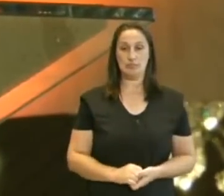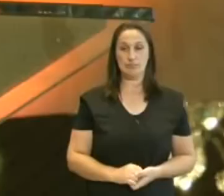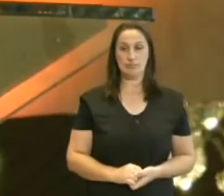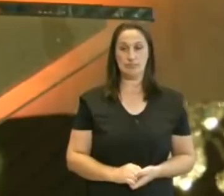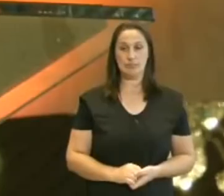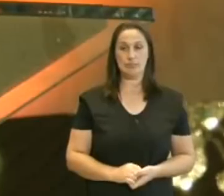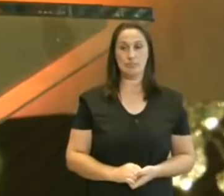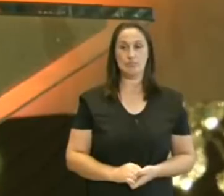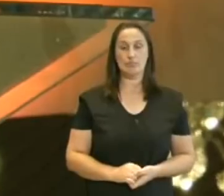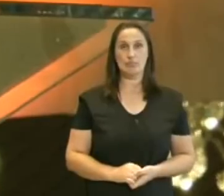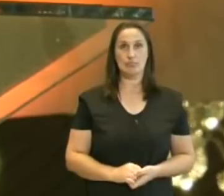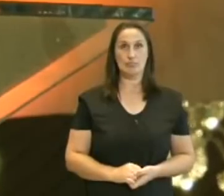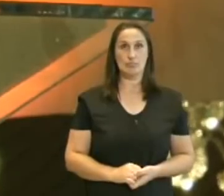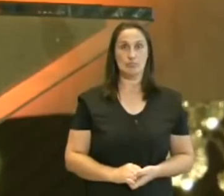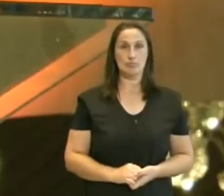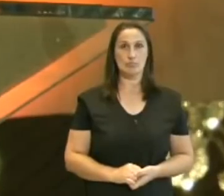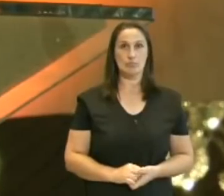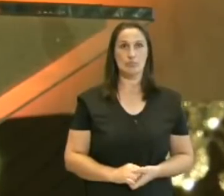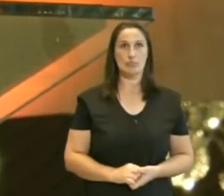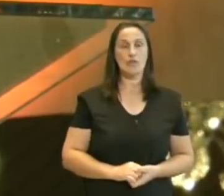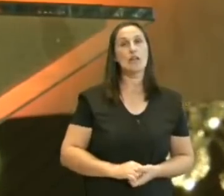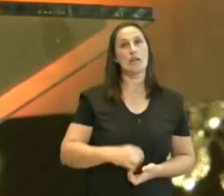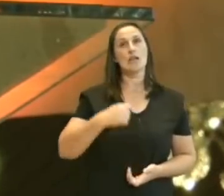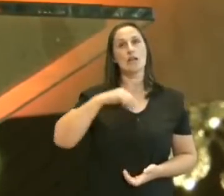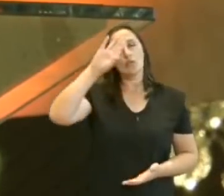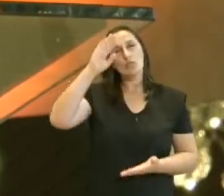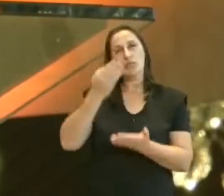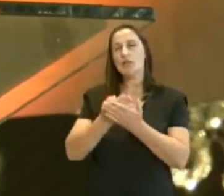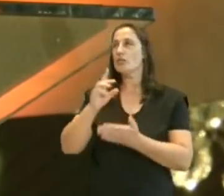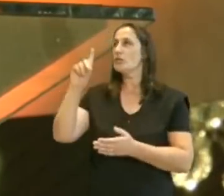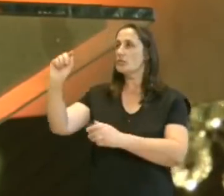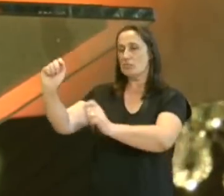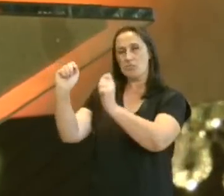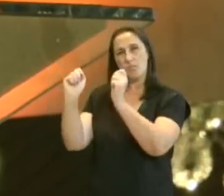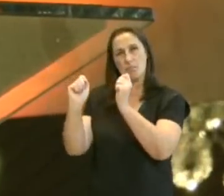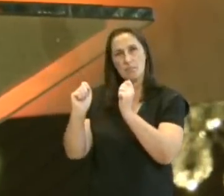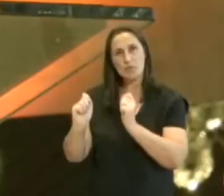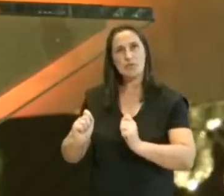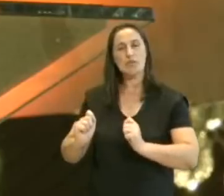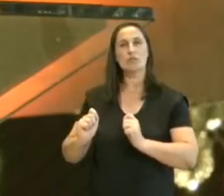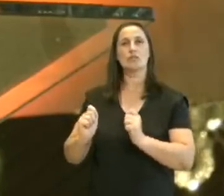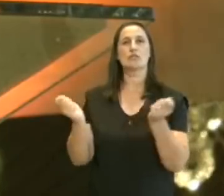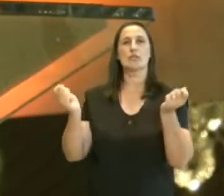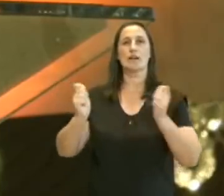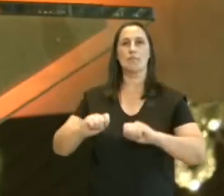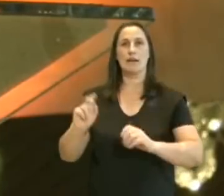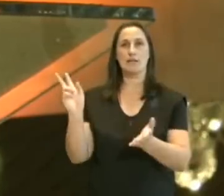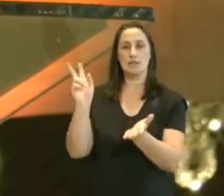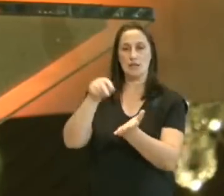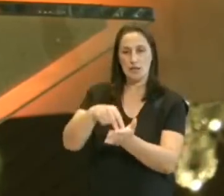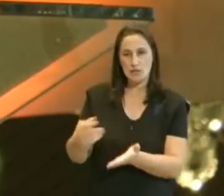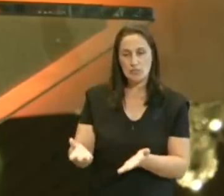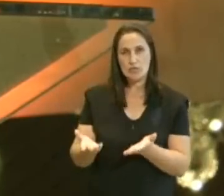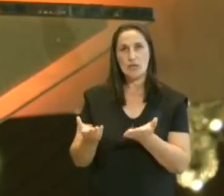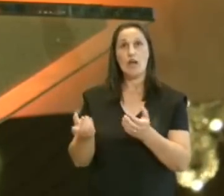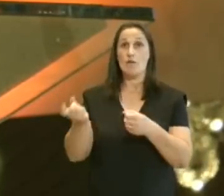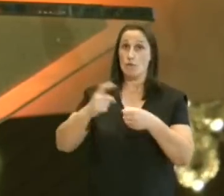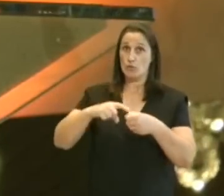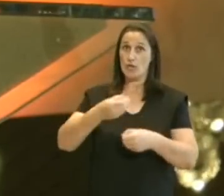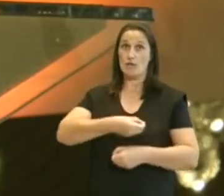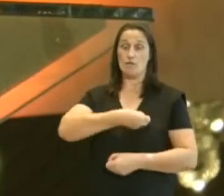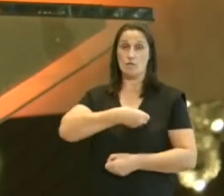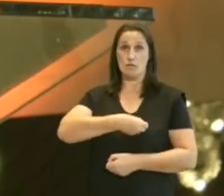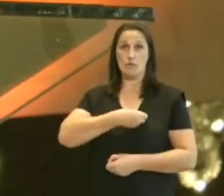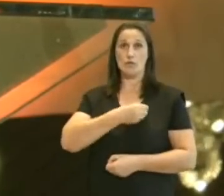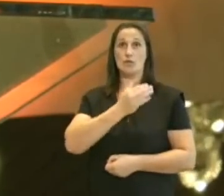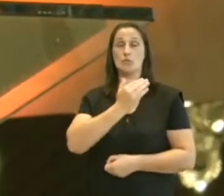De um lado, eu creio num Deus todo-poderoso capaz de ressuscitar os mortos, porque Lázaro foi